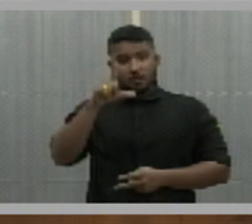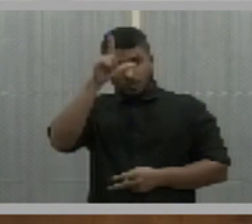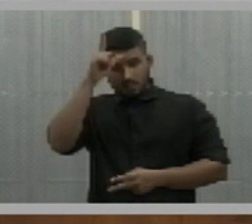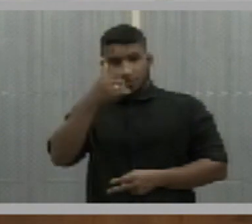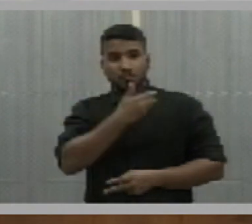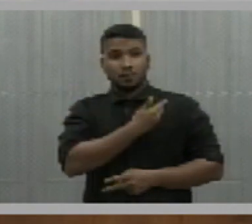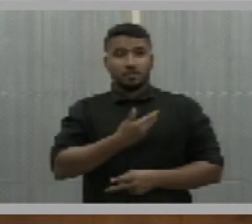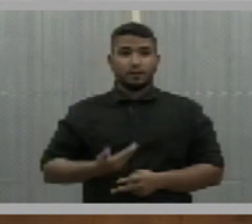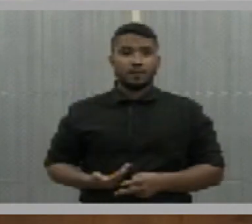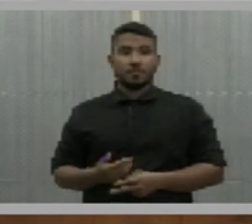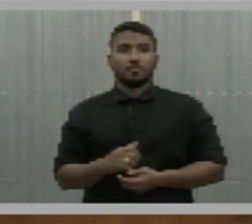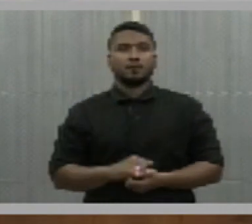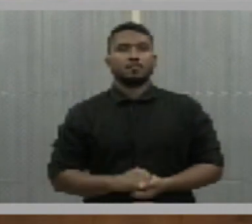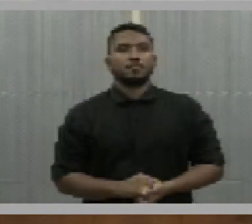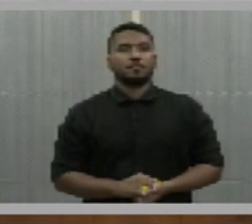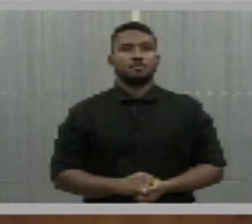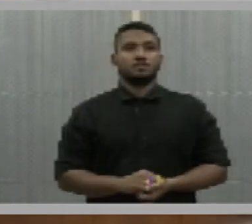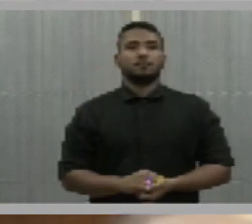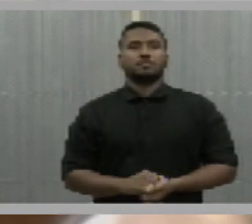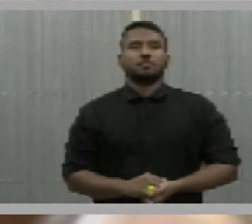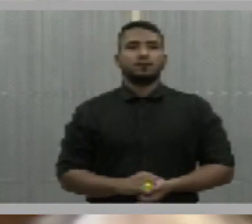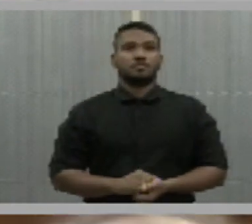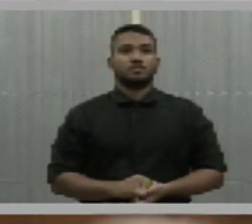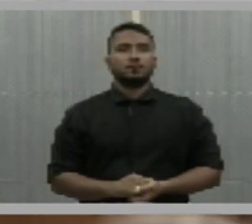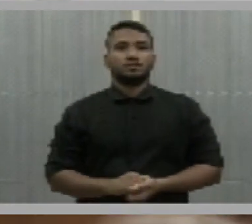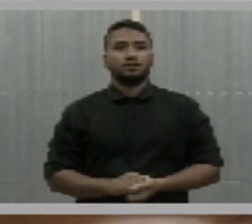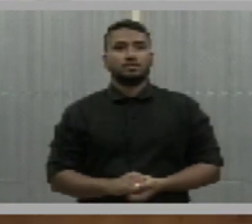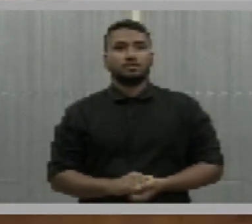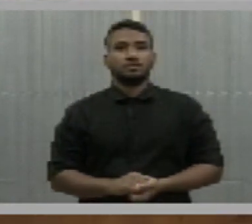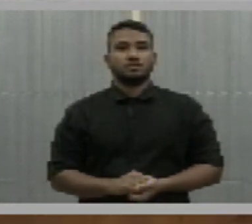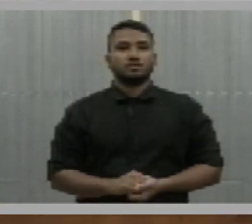governo, respectivamente.